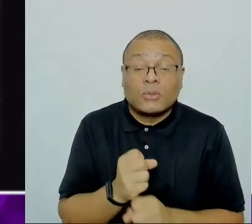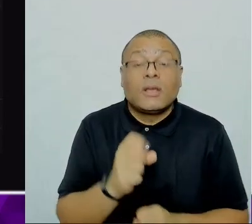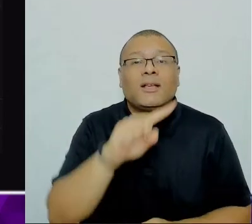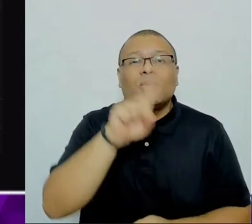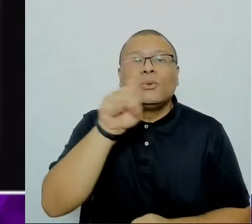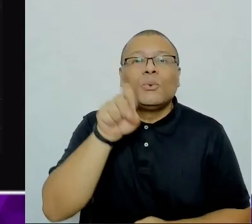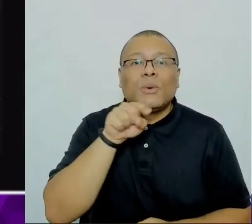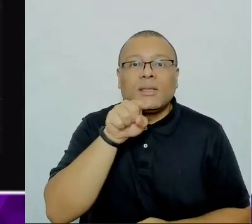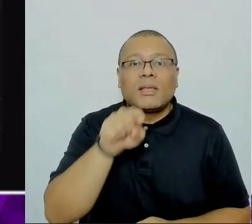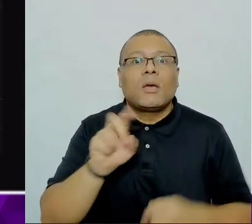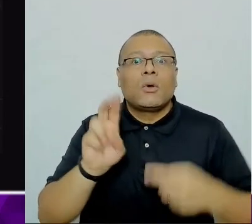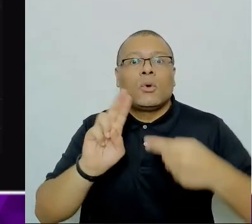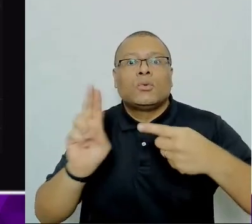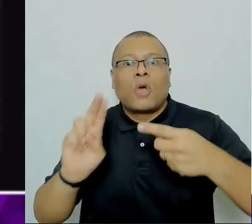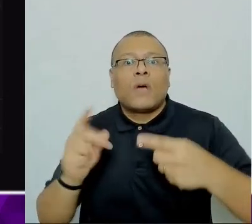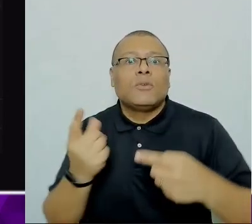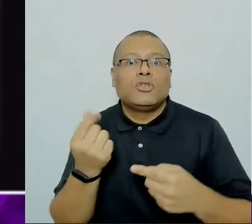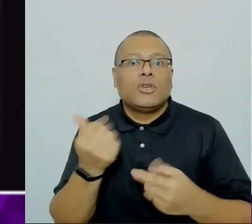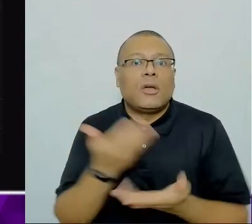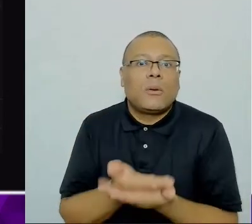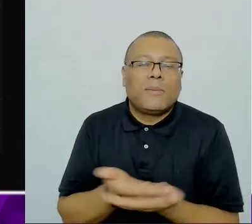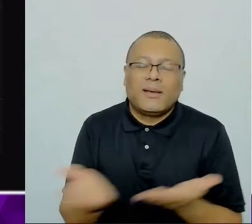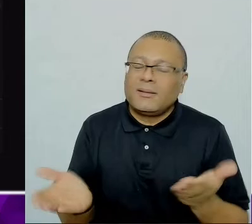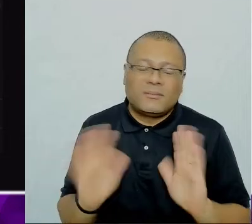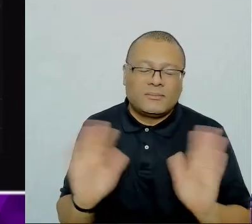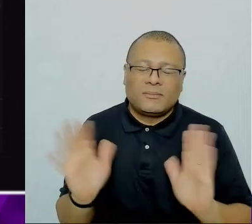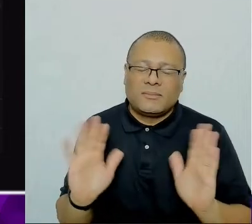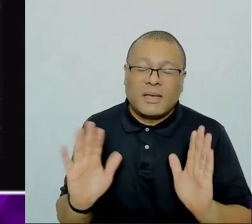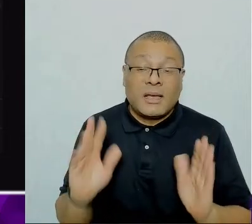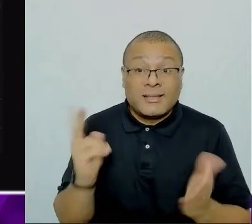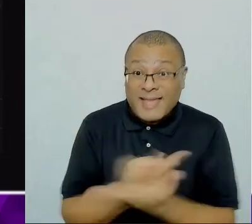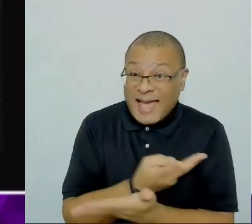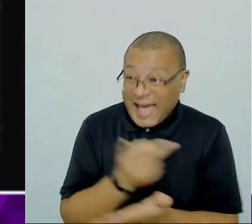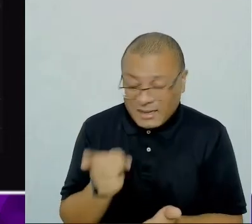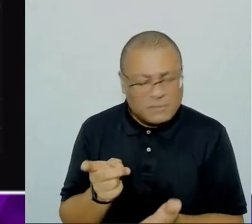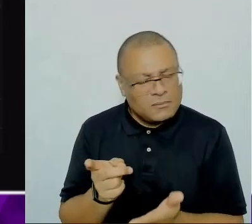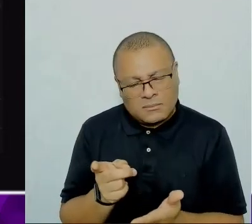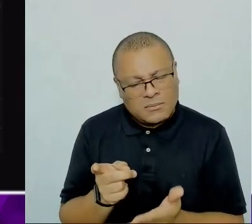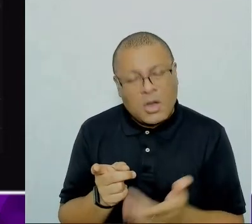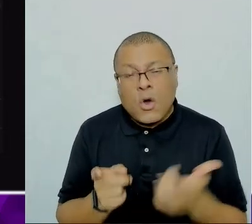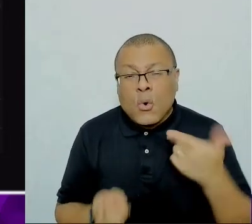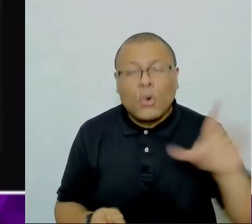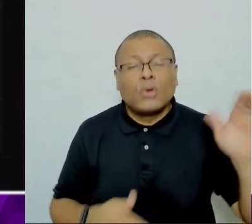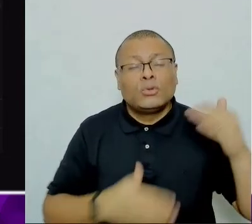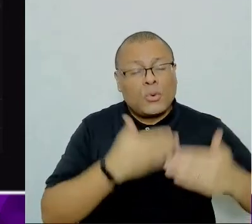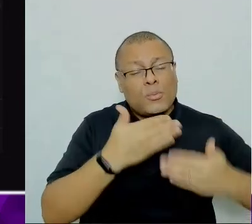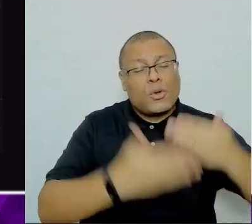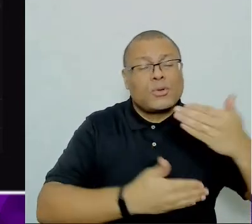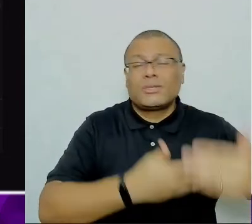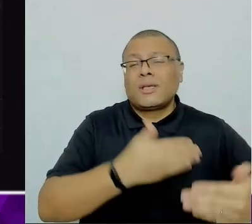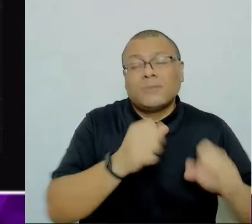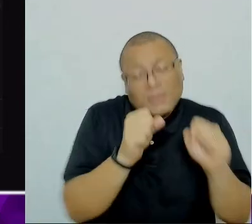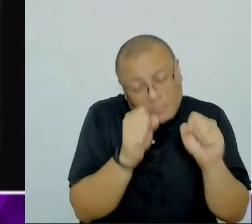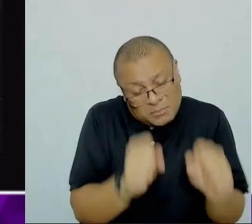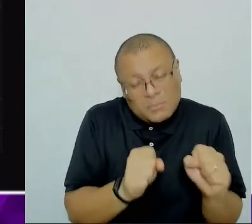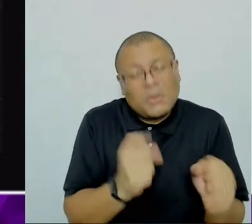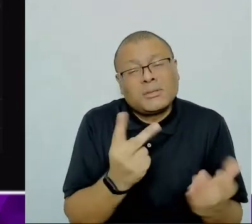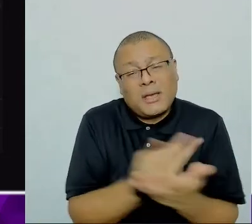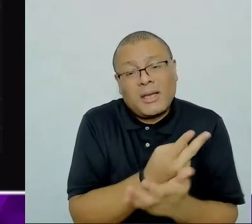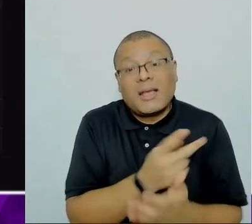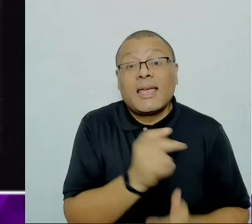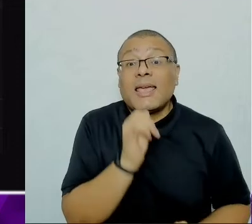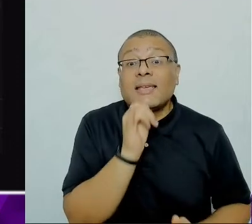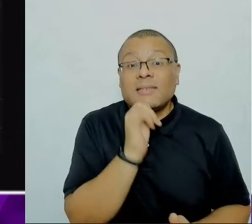saiu dinheiro ali da conta. Não é para errar ali, mas erre em outro processo, em que pode errar. Exemplo